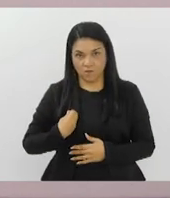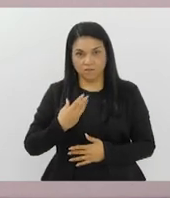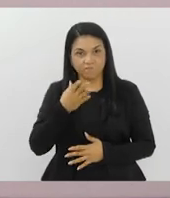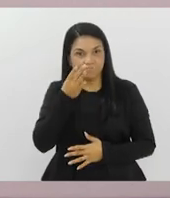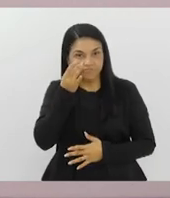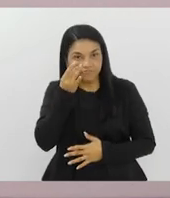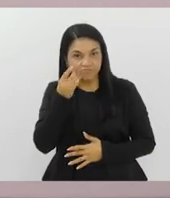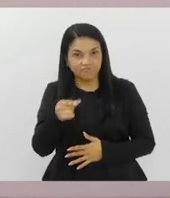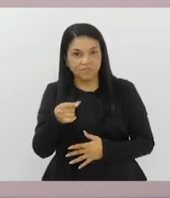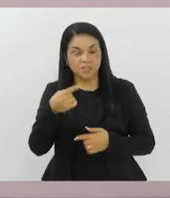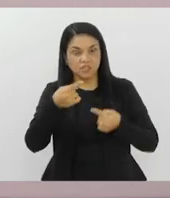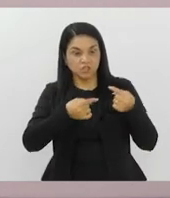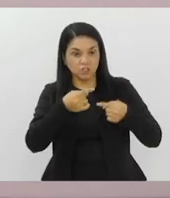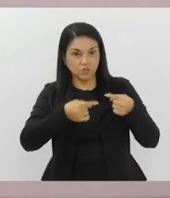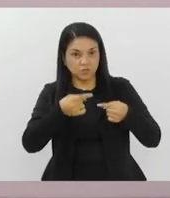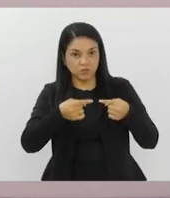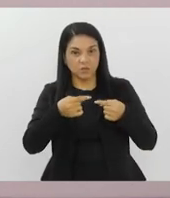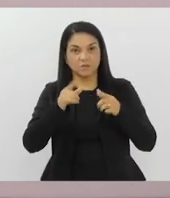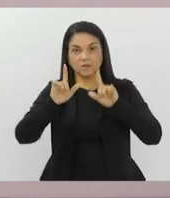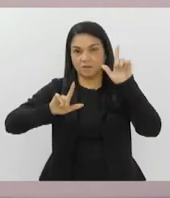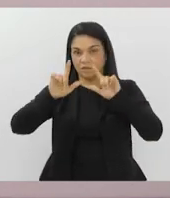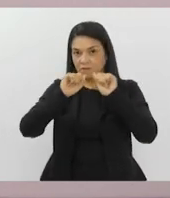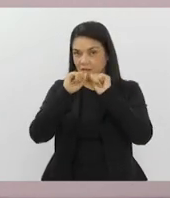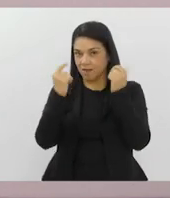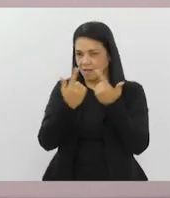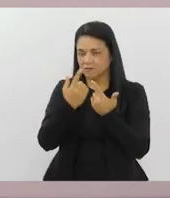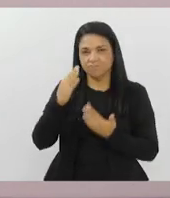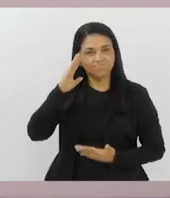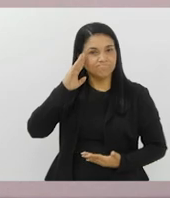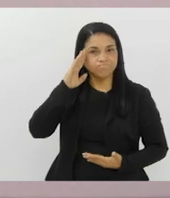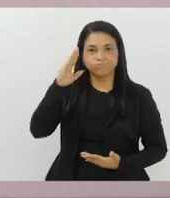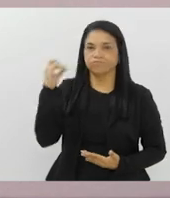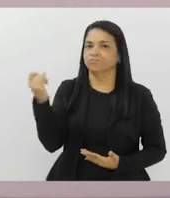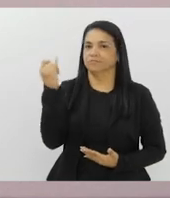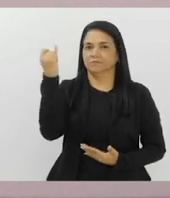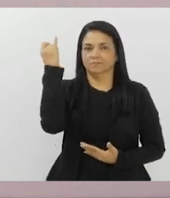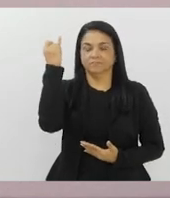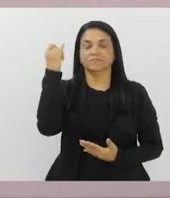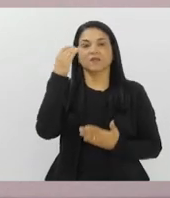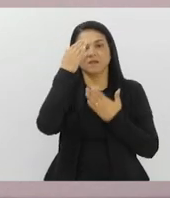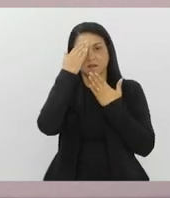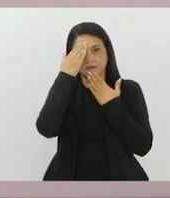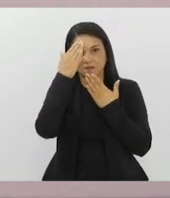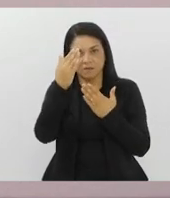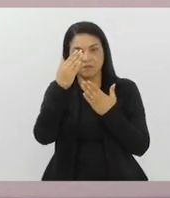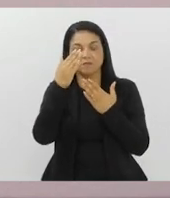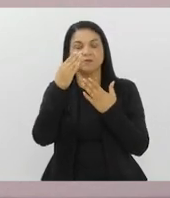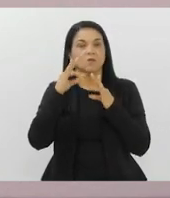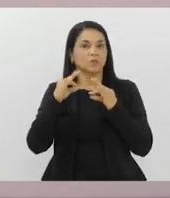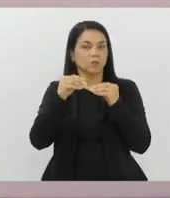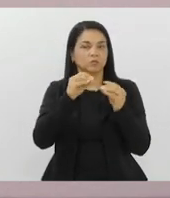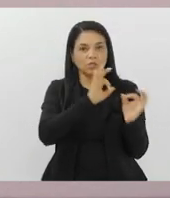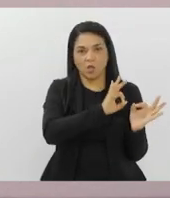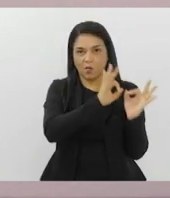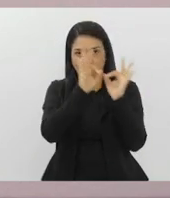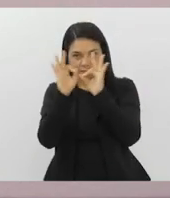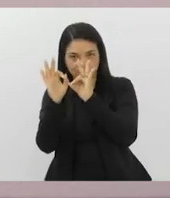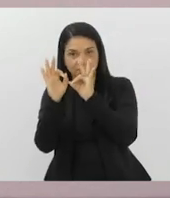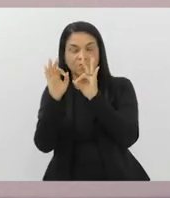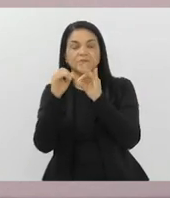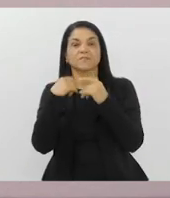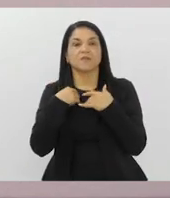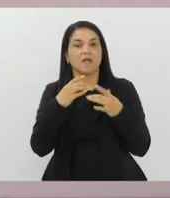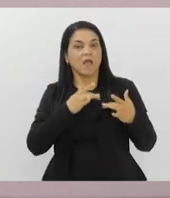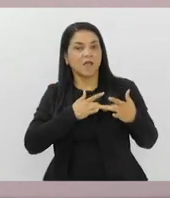essa numa TV Alerj é fundamental. Então, agradeço também para quem pôde nos acompanhar e ficamos à